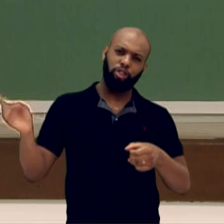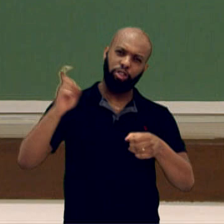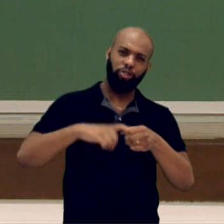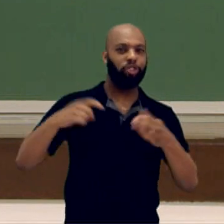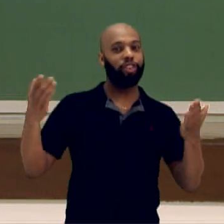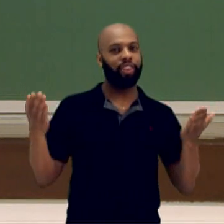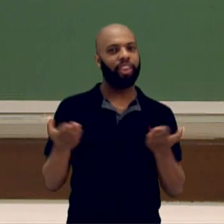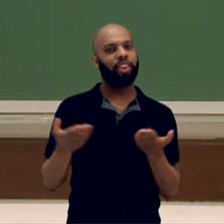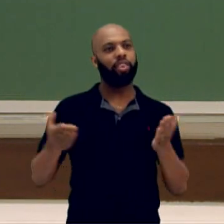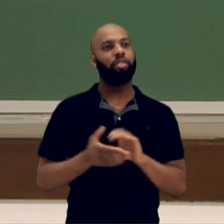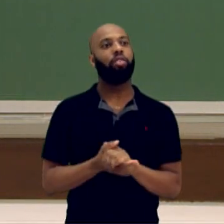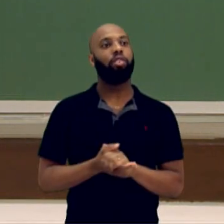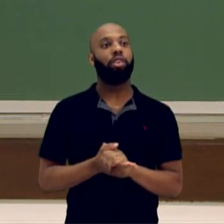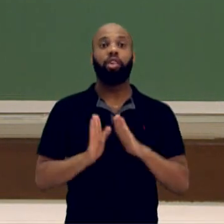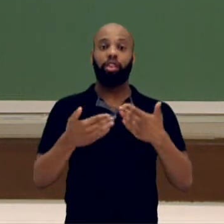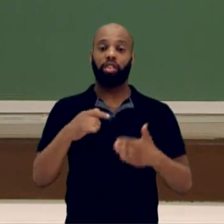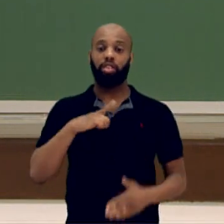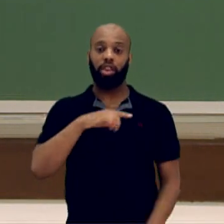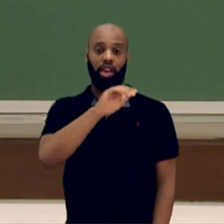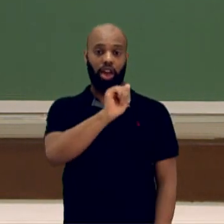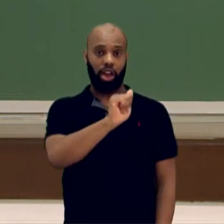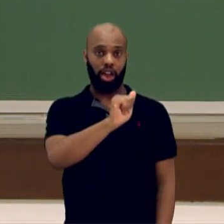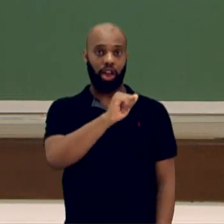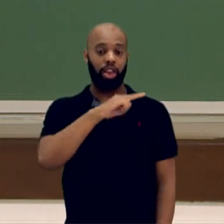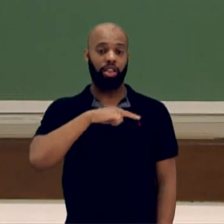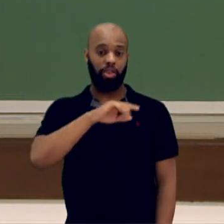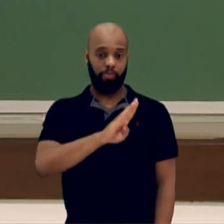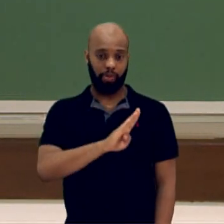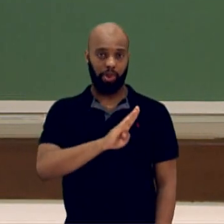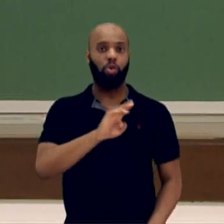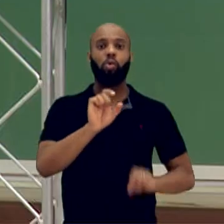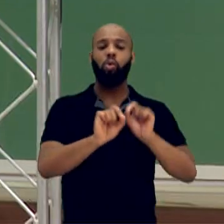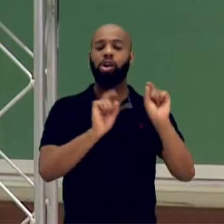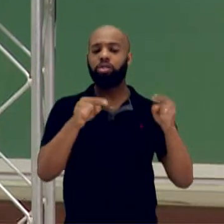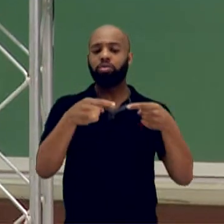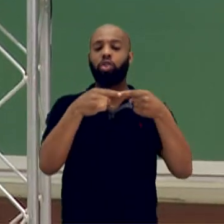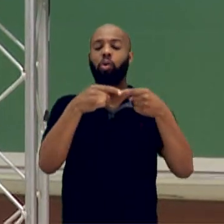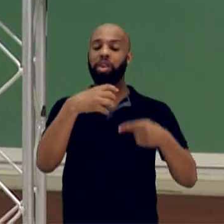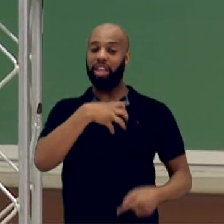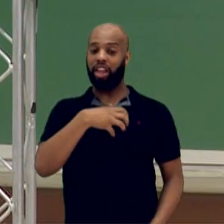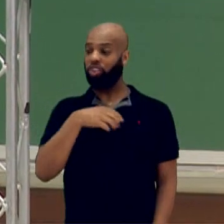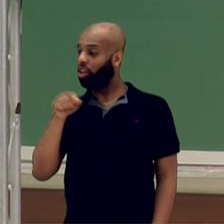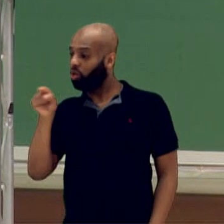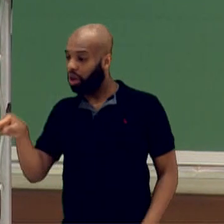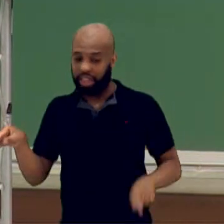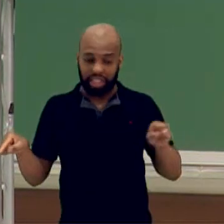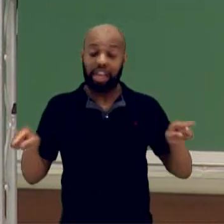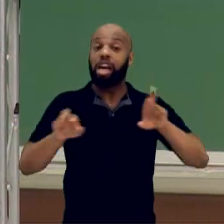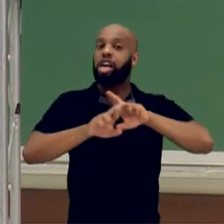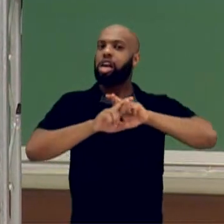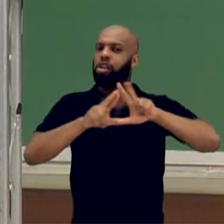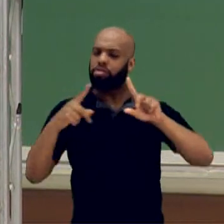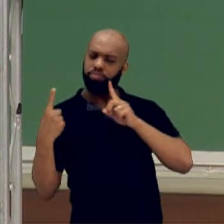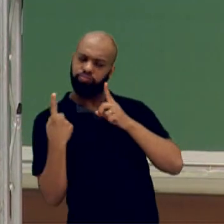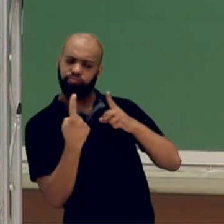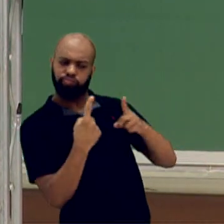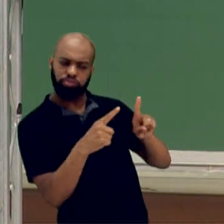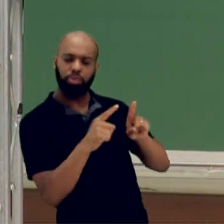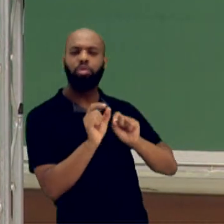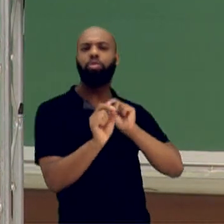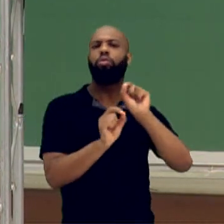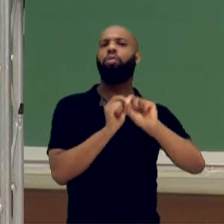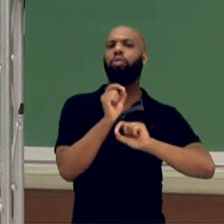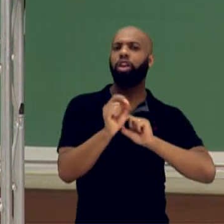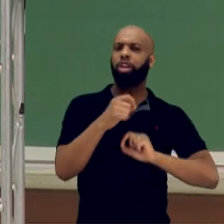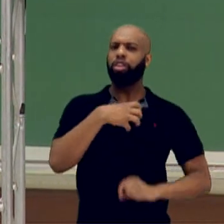Voltando aqui, pessoal, dentre as duas alternativas, a que mais marca, né, ou de uma maneira mais